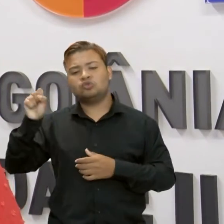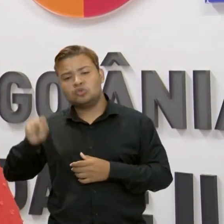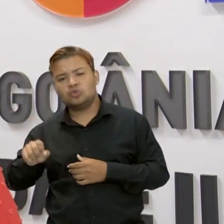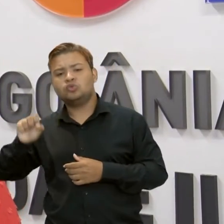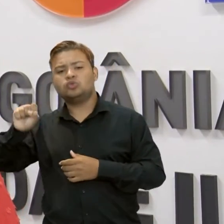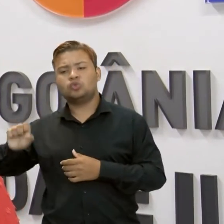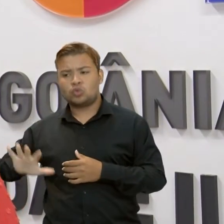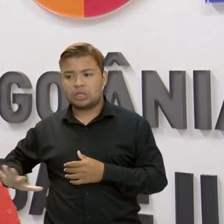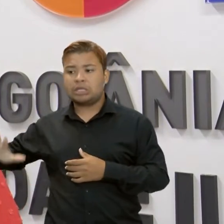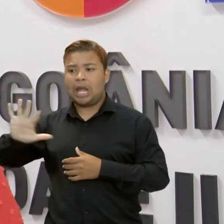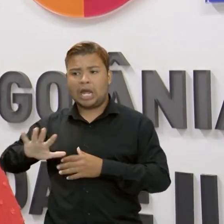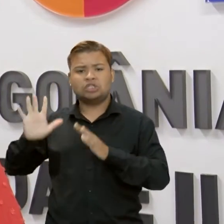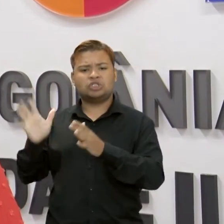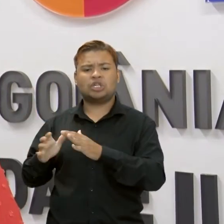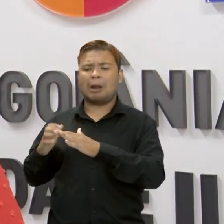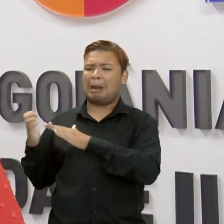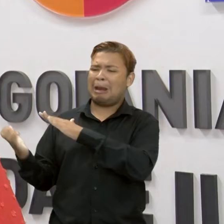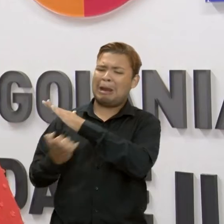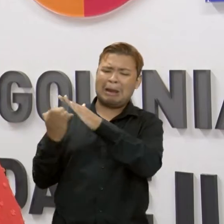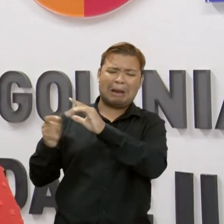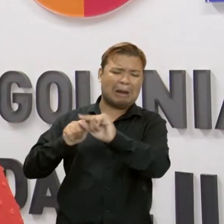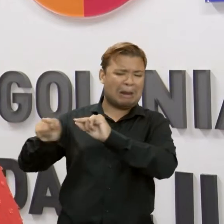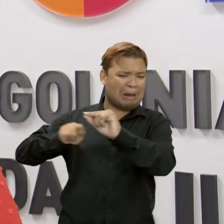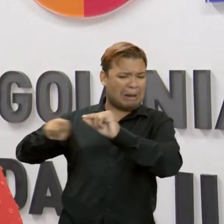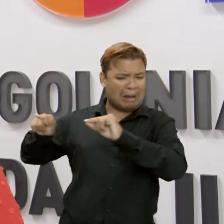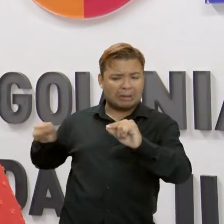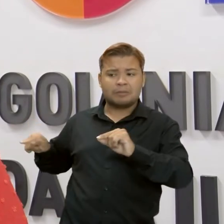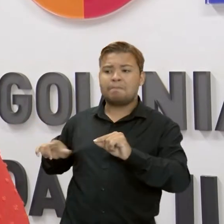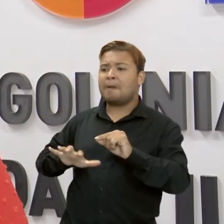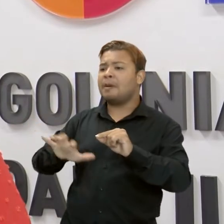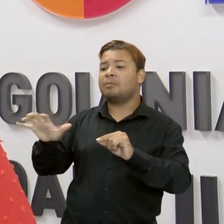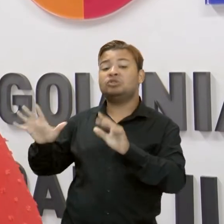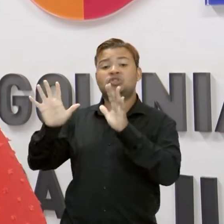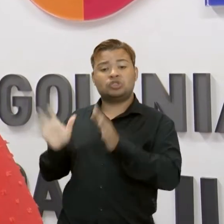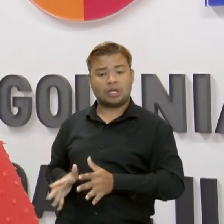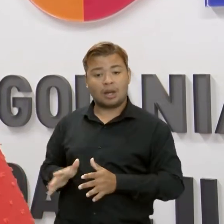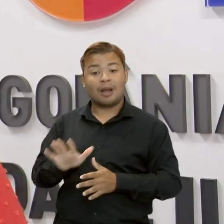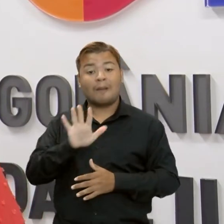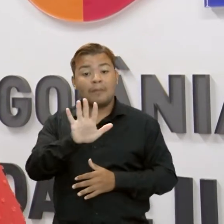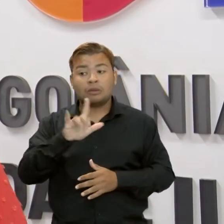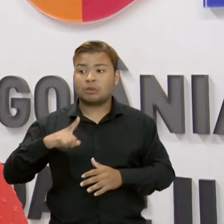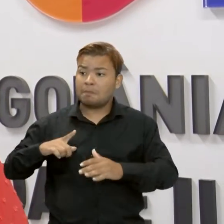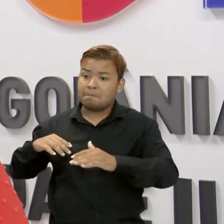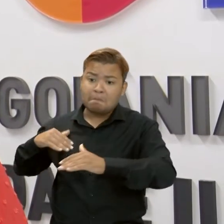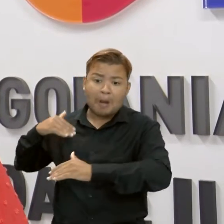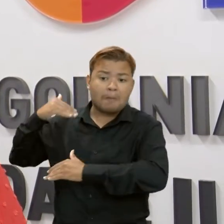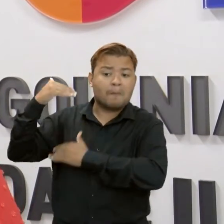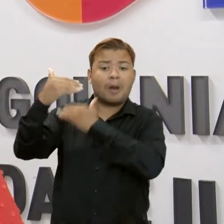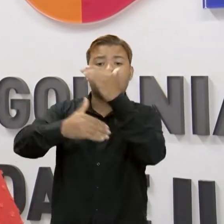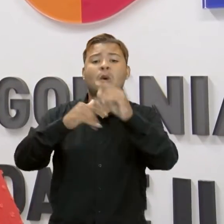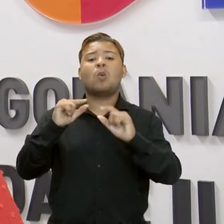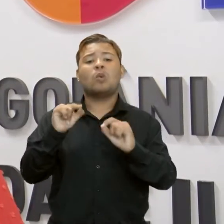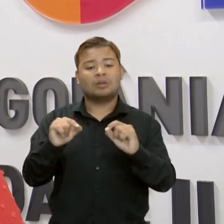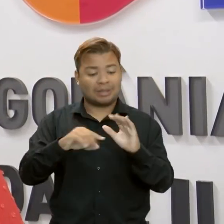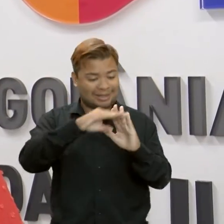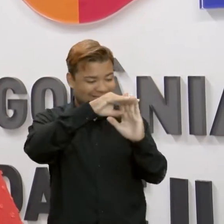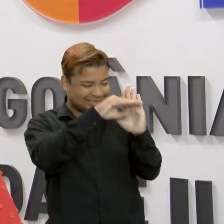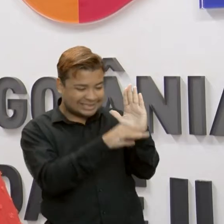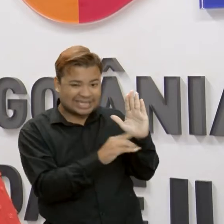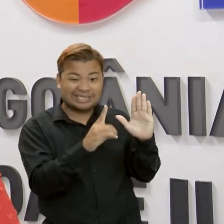tem muitos empreendimentos dessas regiões, mas houve um avanço. Das 100 startups que